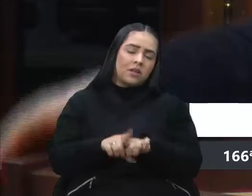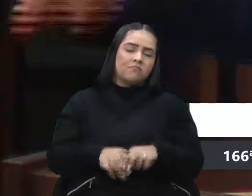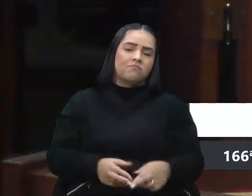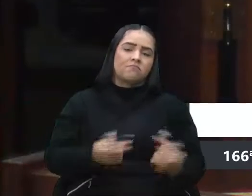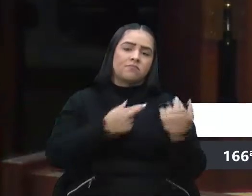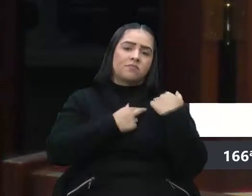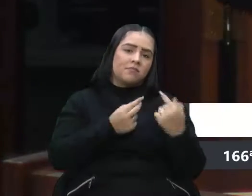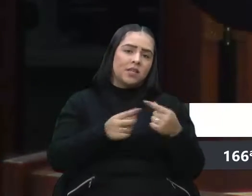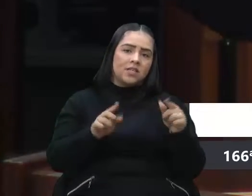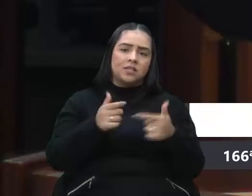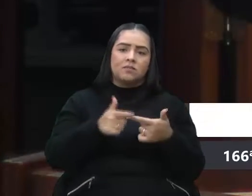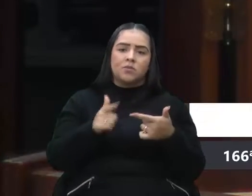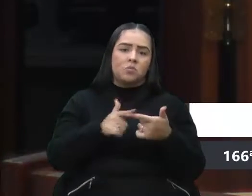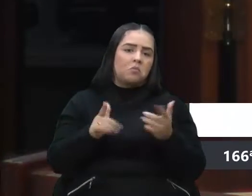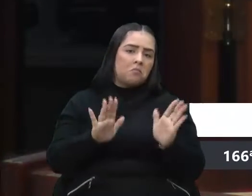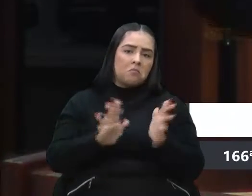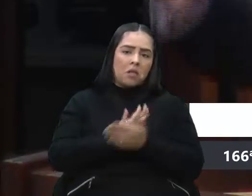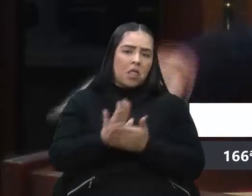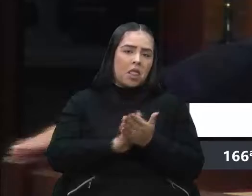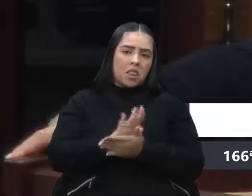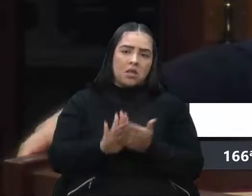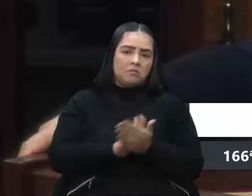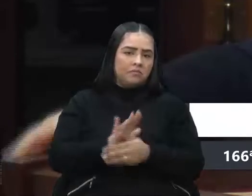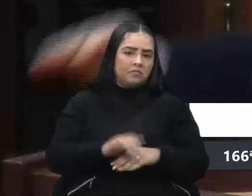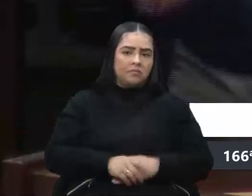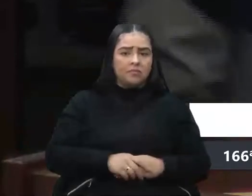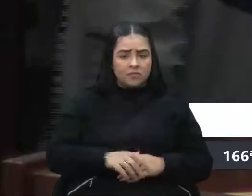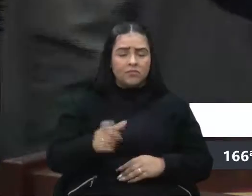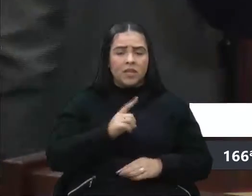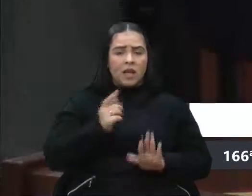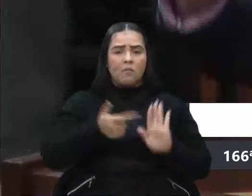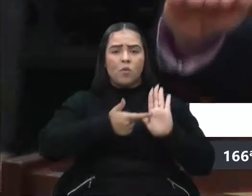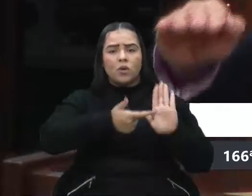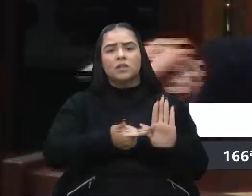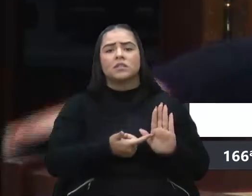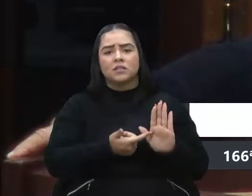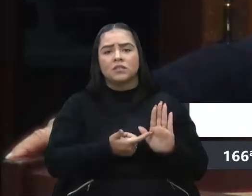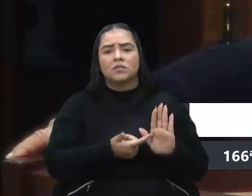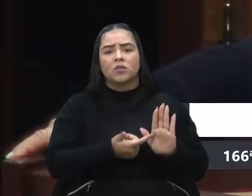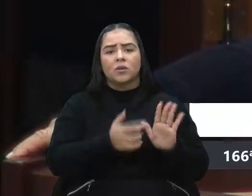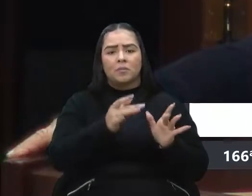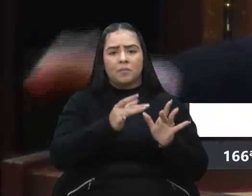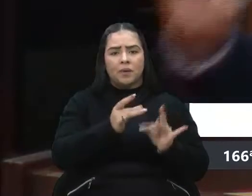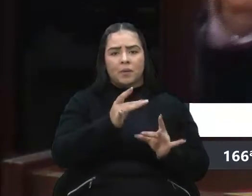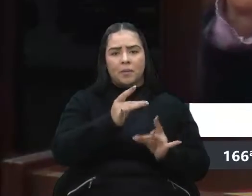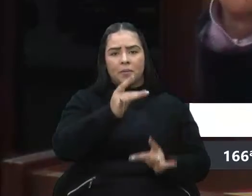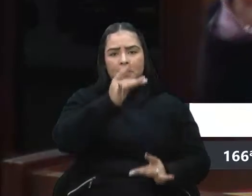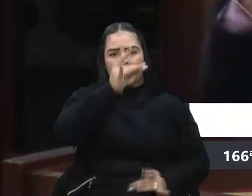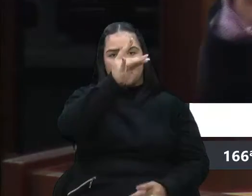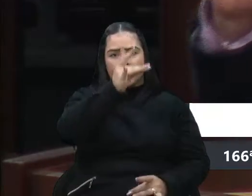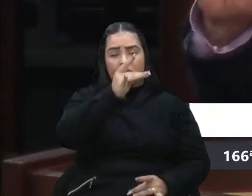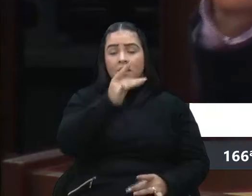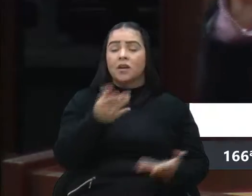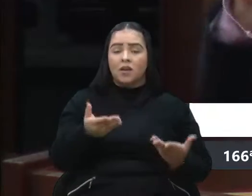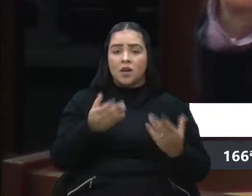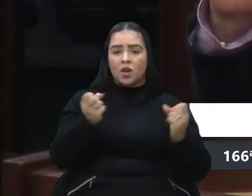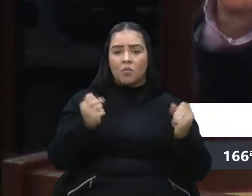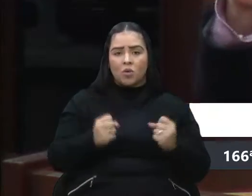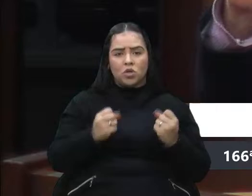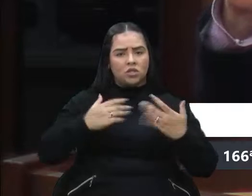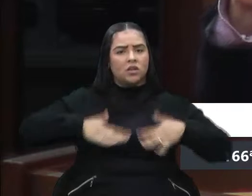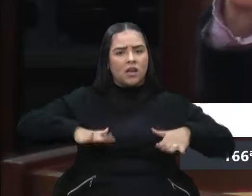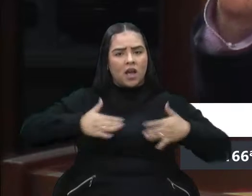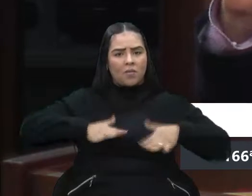nenhum. Está ali exposto, foi colocado ali, item por item. E pode ficar bem